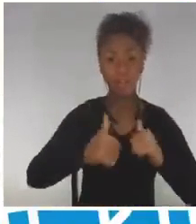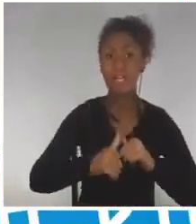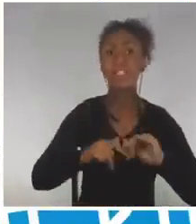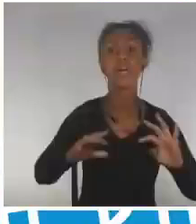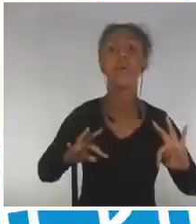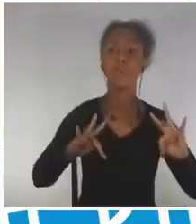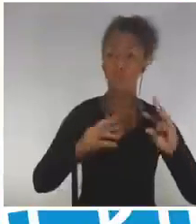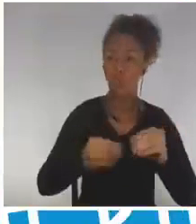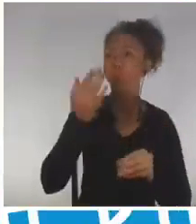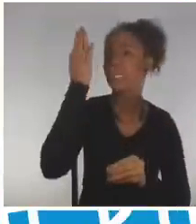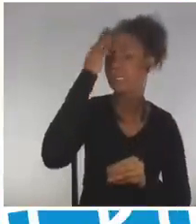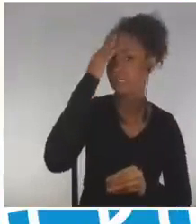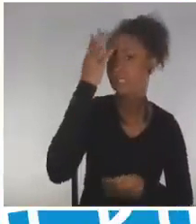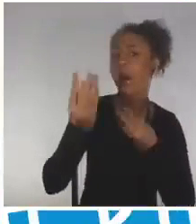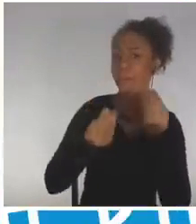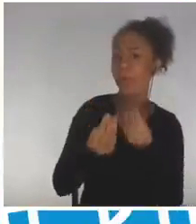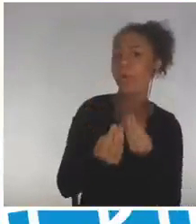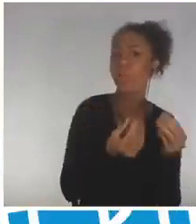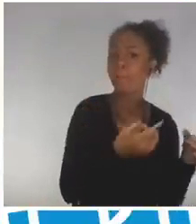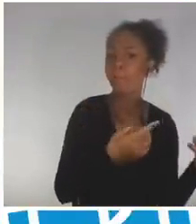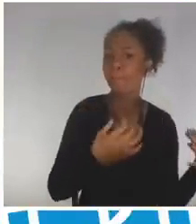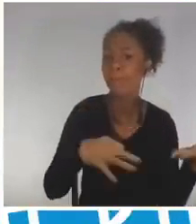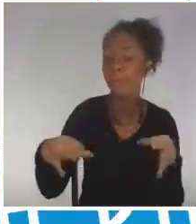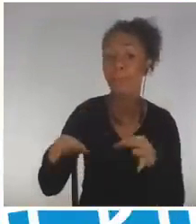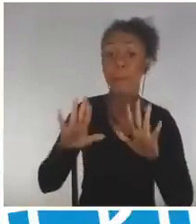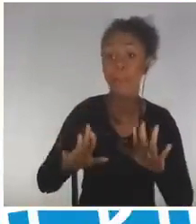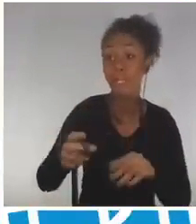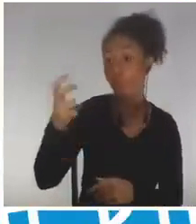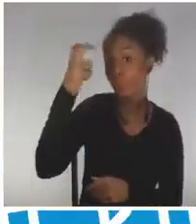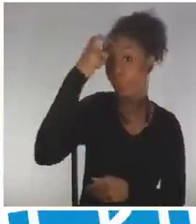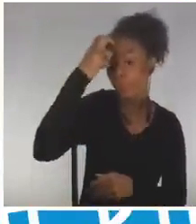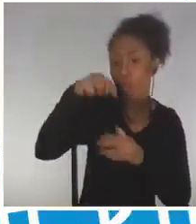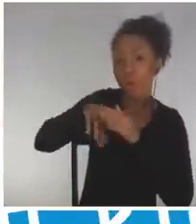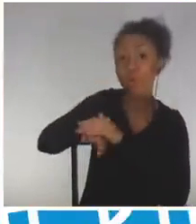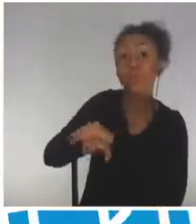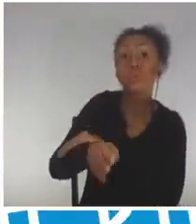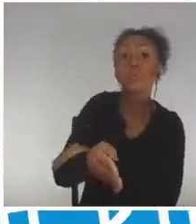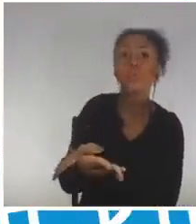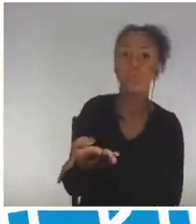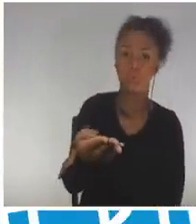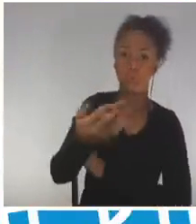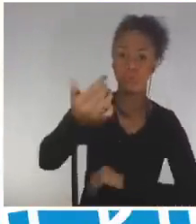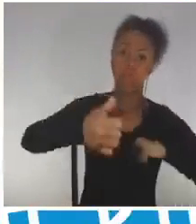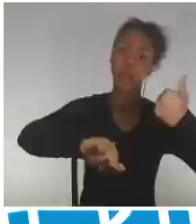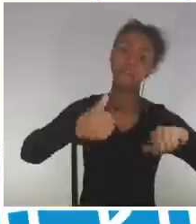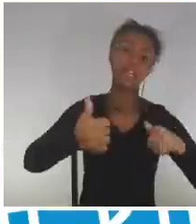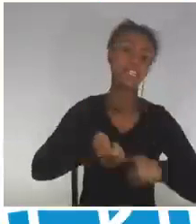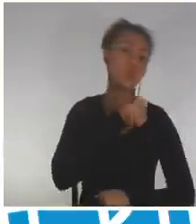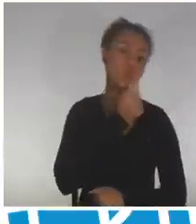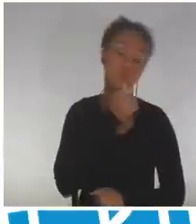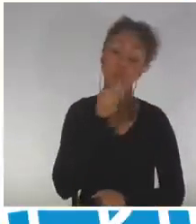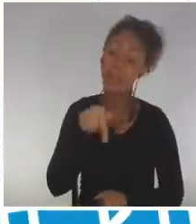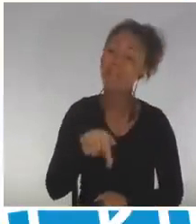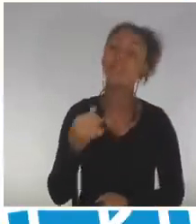ainda não criamos no Brasil uma cultura de avaliação que eu acho essencial. Eu tenho ouvido